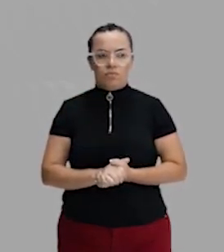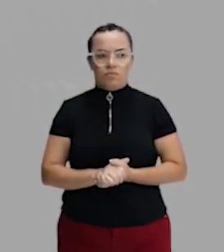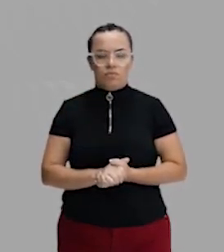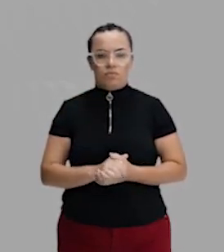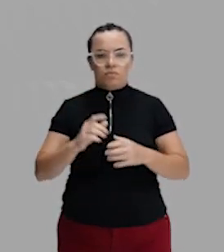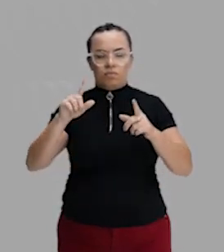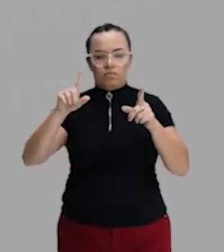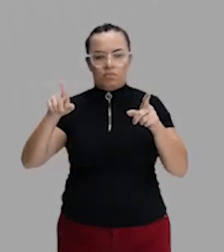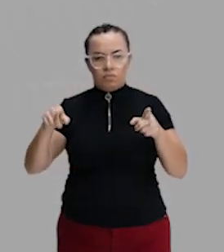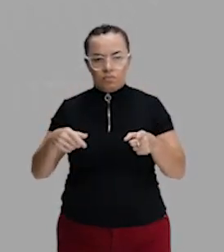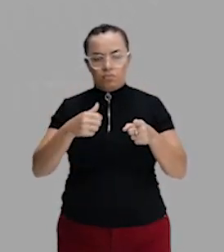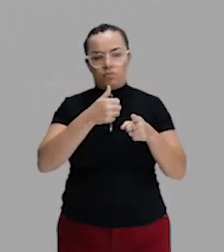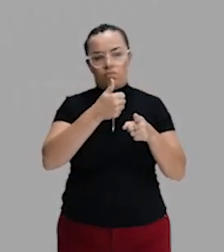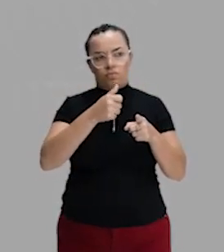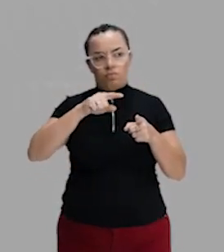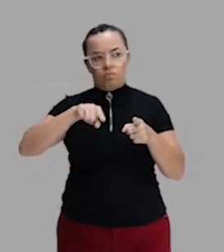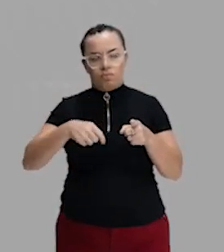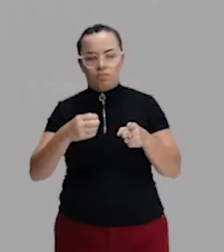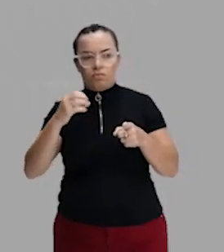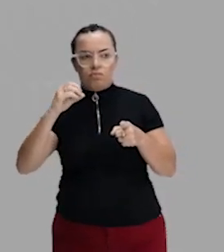0.